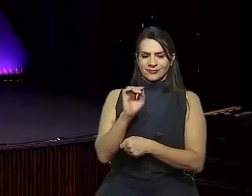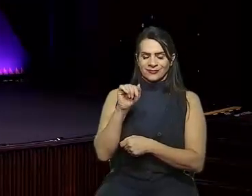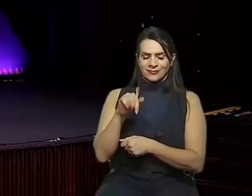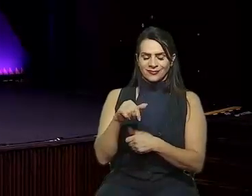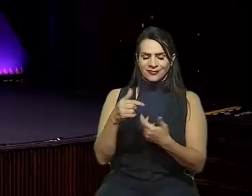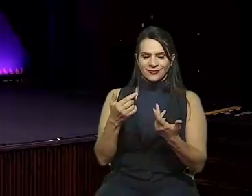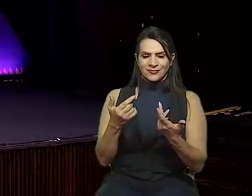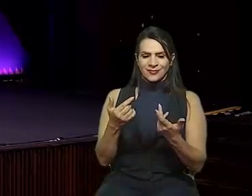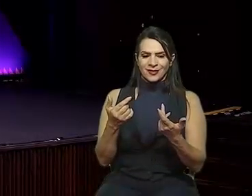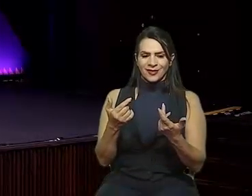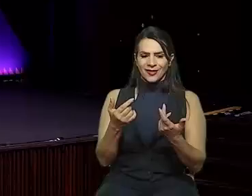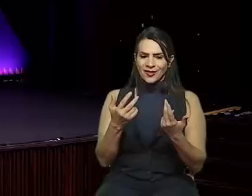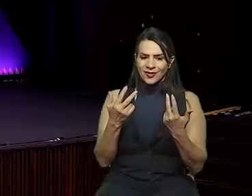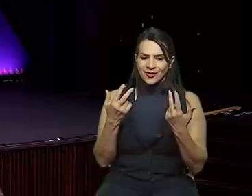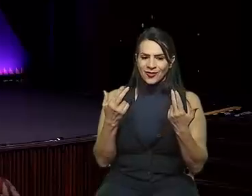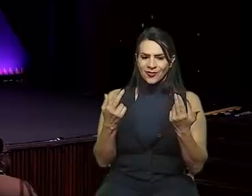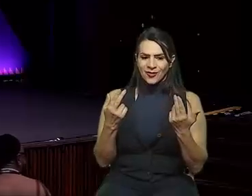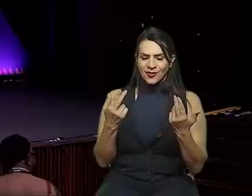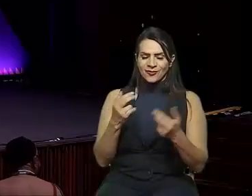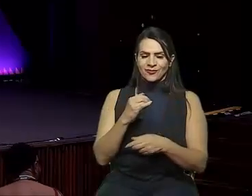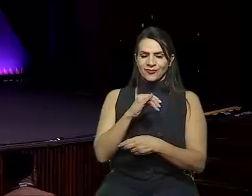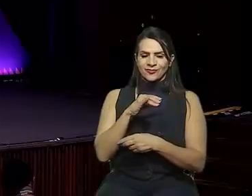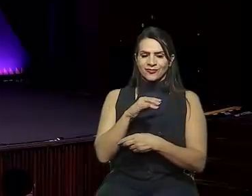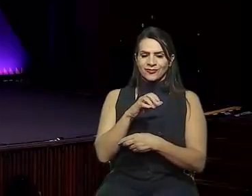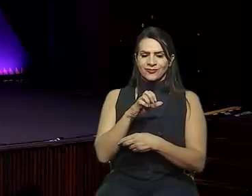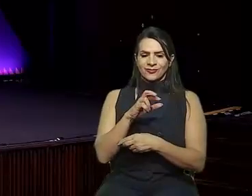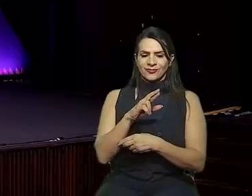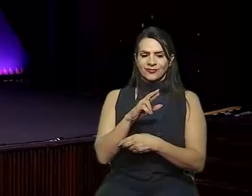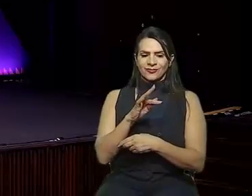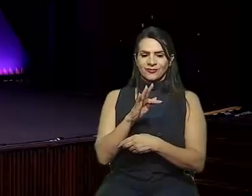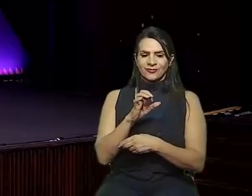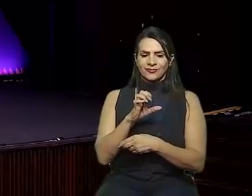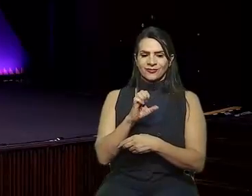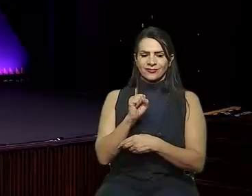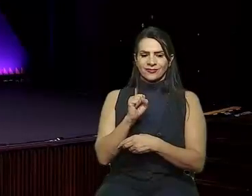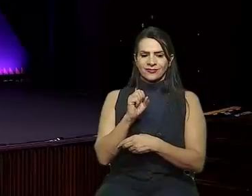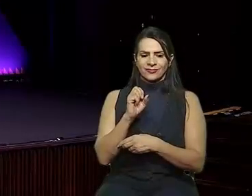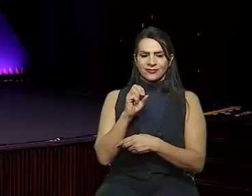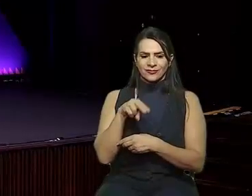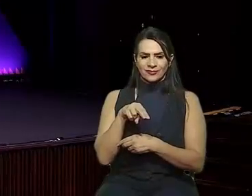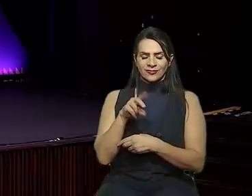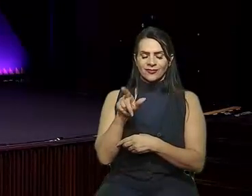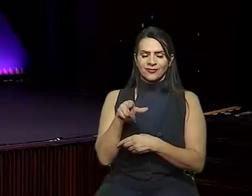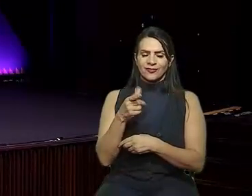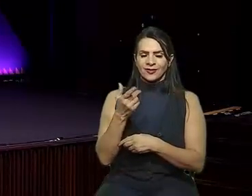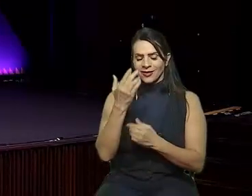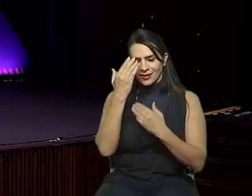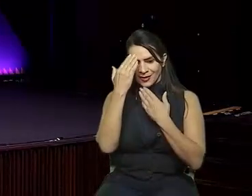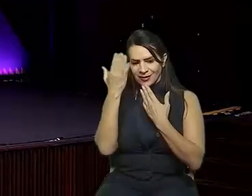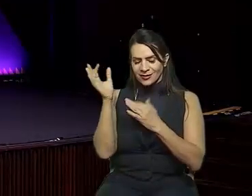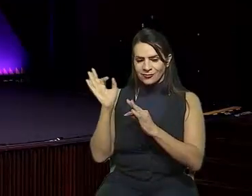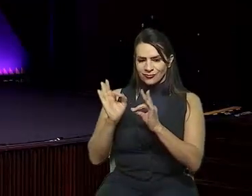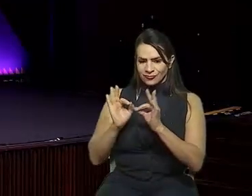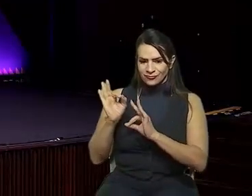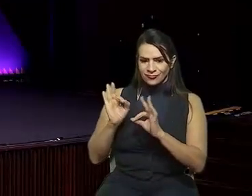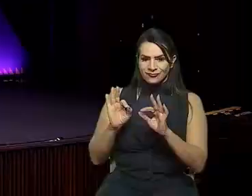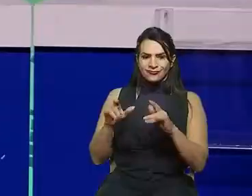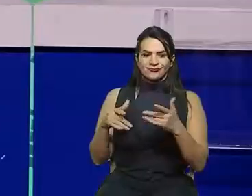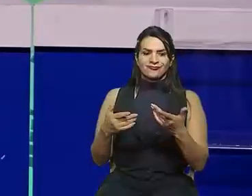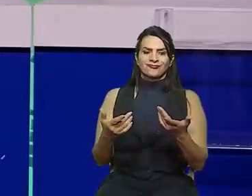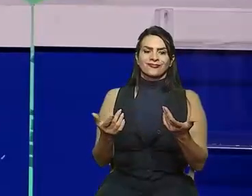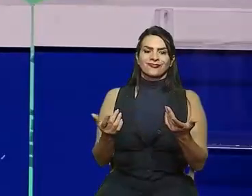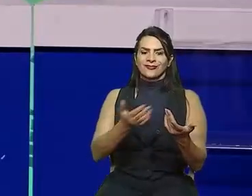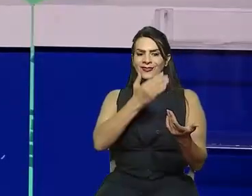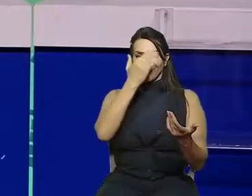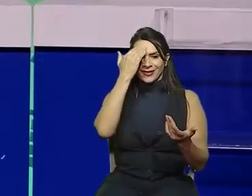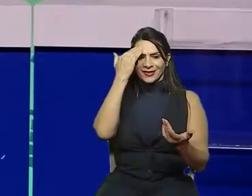Acima, lê-se Quinto Flitabira. No canto direito está um grande telão que passa ao vivo a roda de conversa em questão junto com